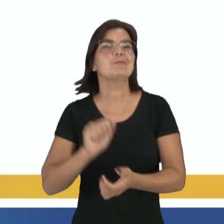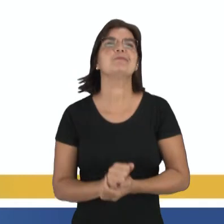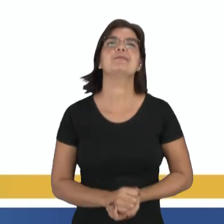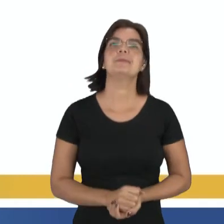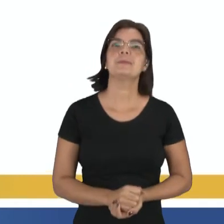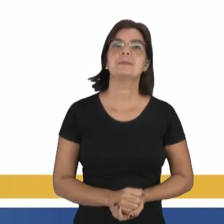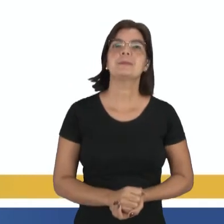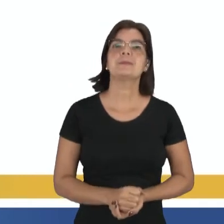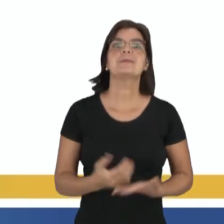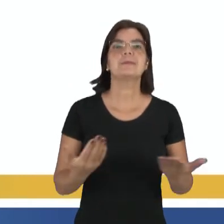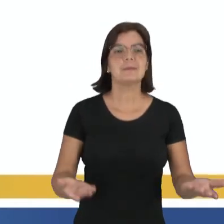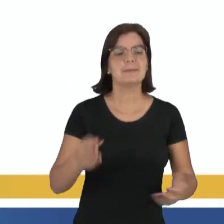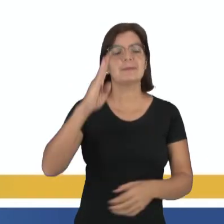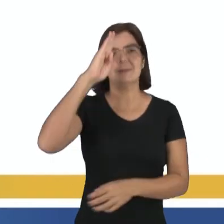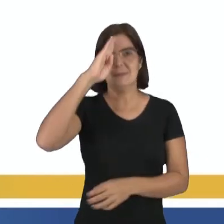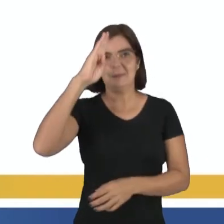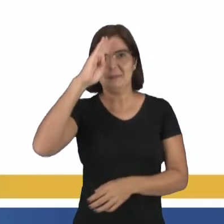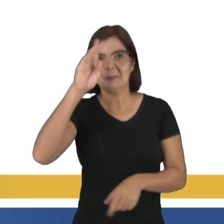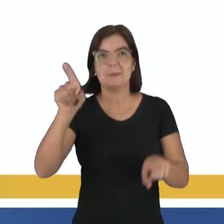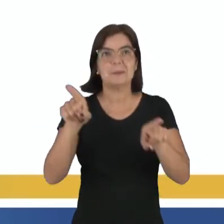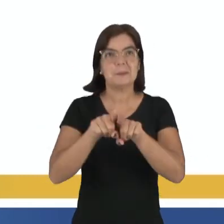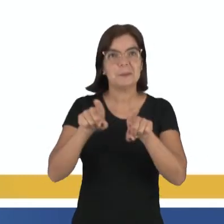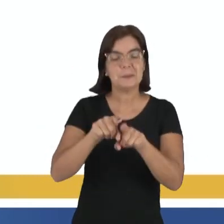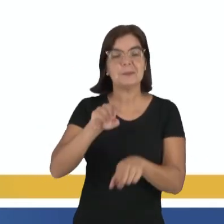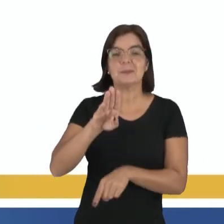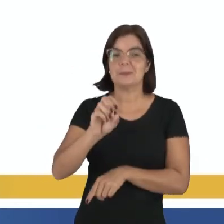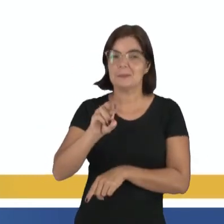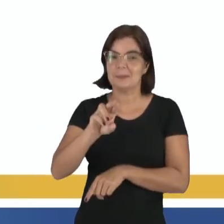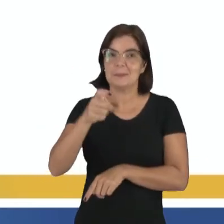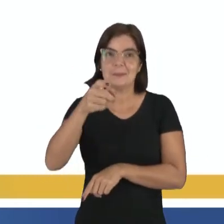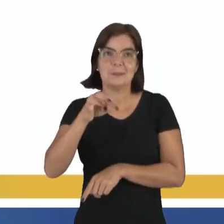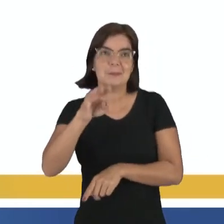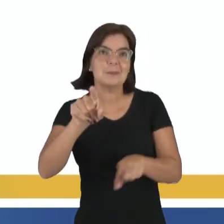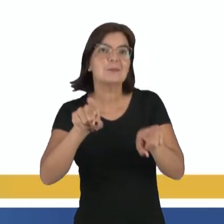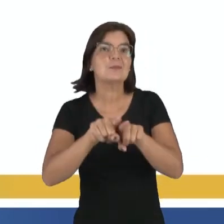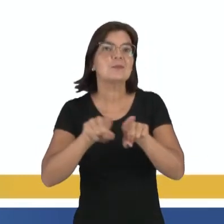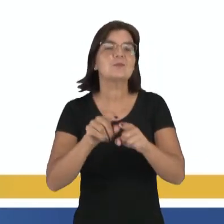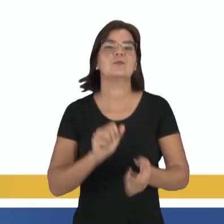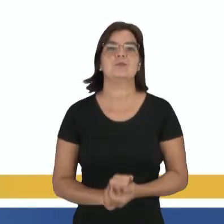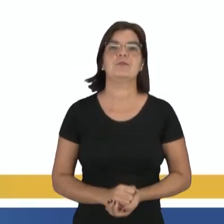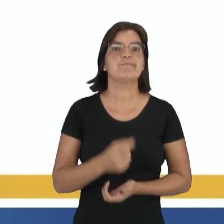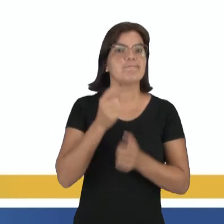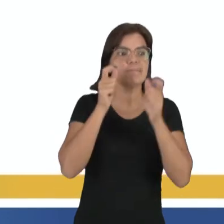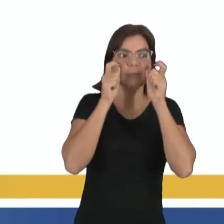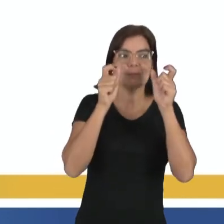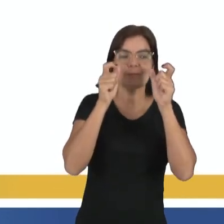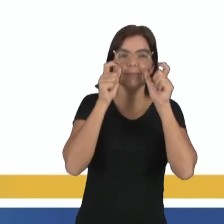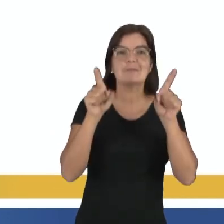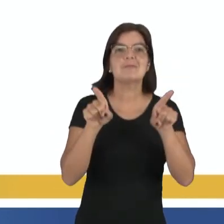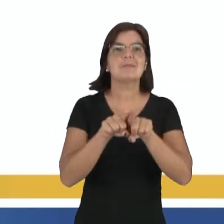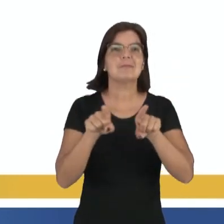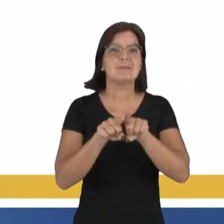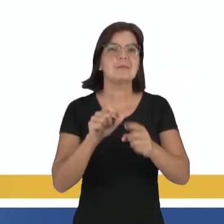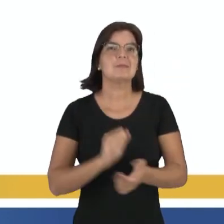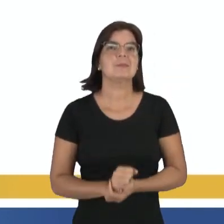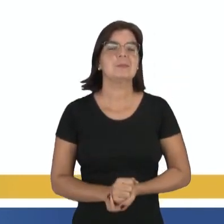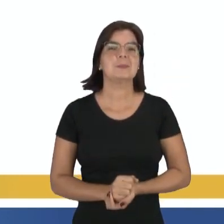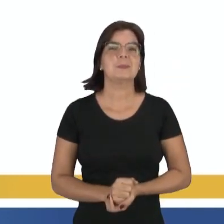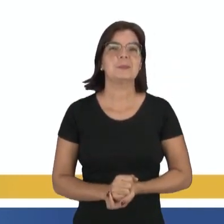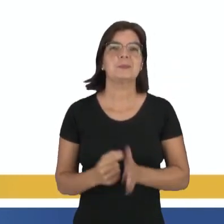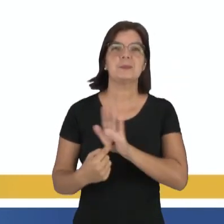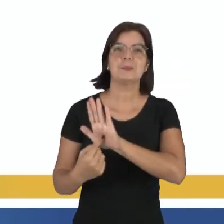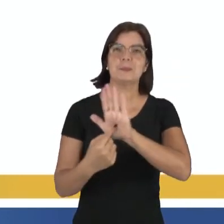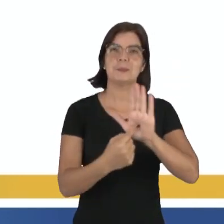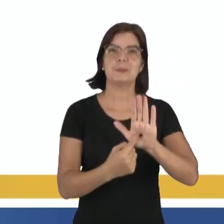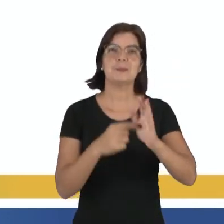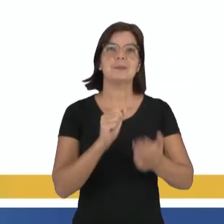alumínio. Os principais produtores de bauxita, nós temos aí, presta bem atenção na ilustração aí